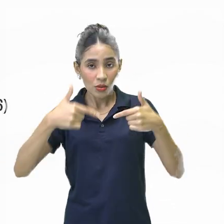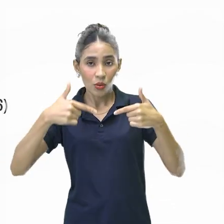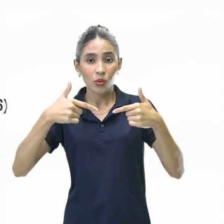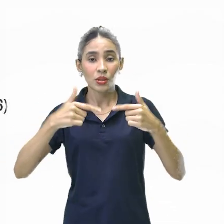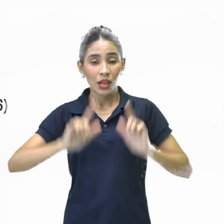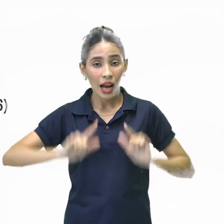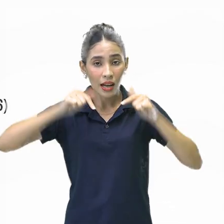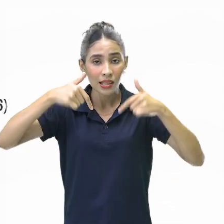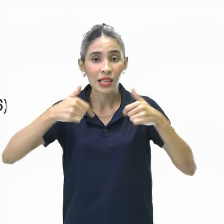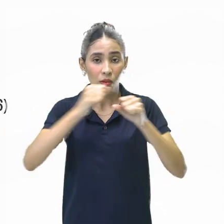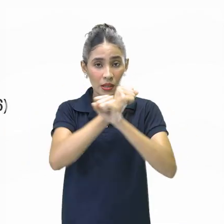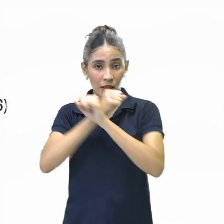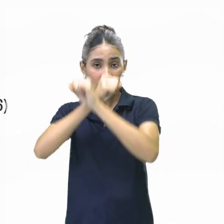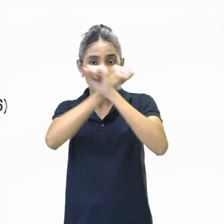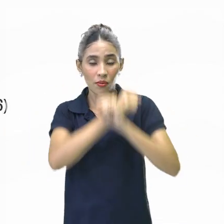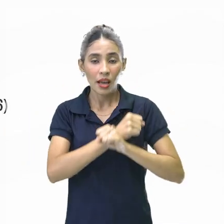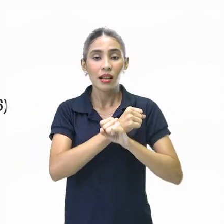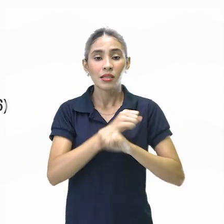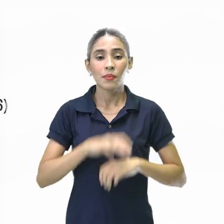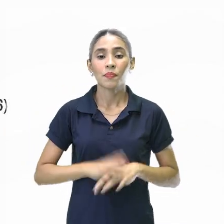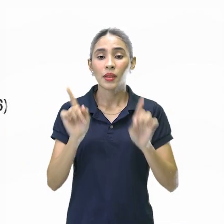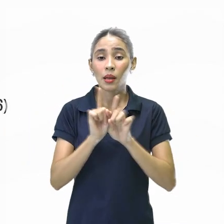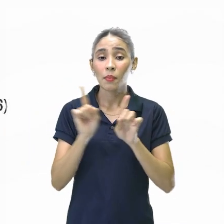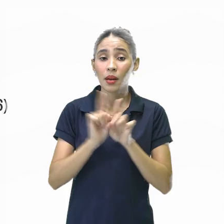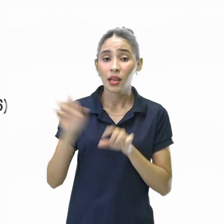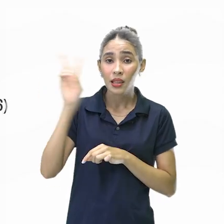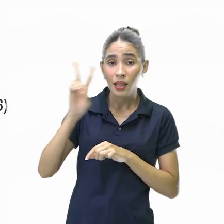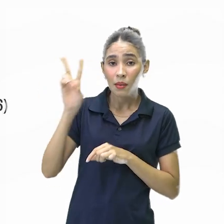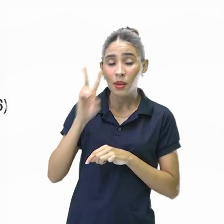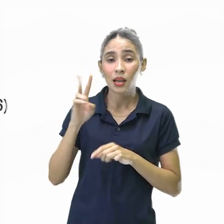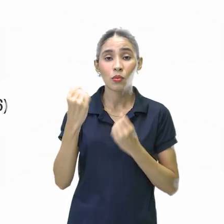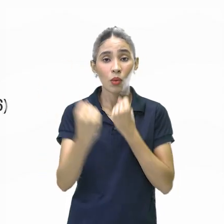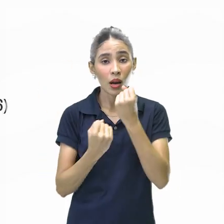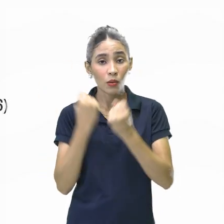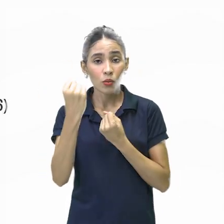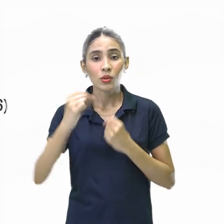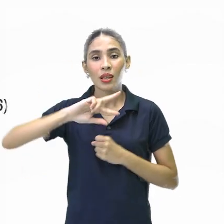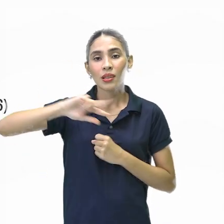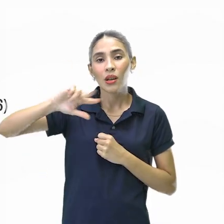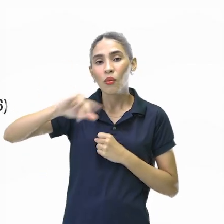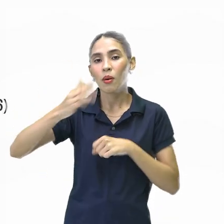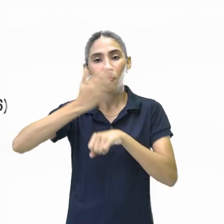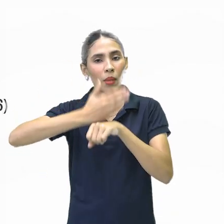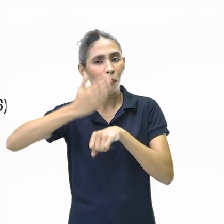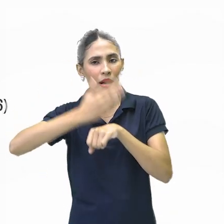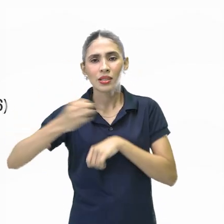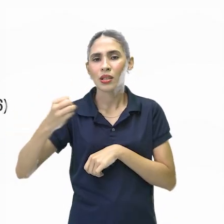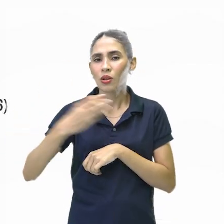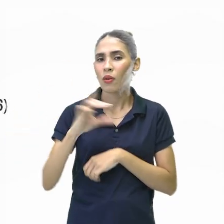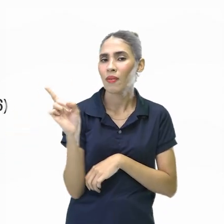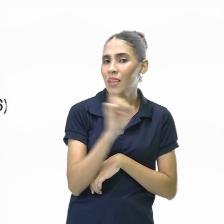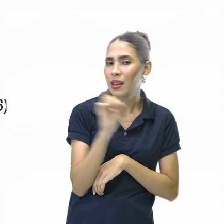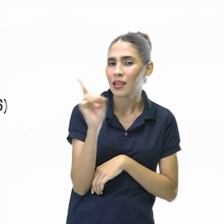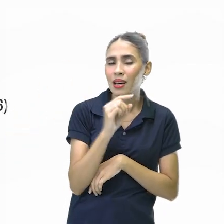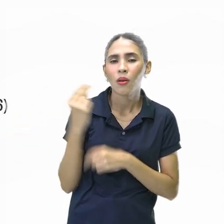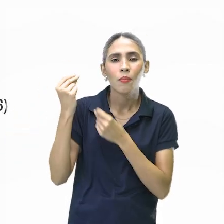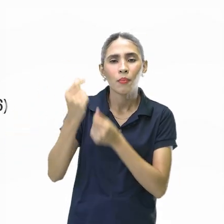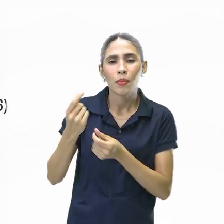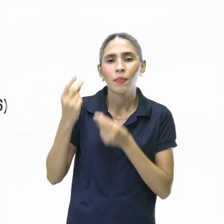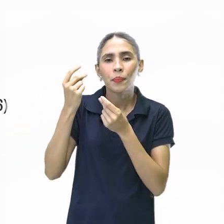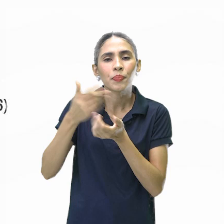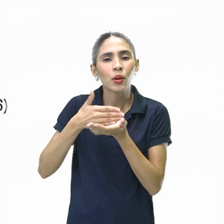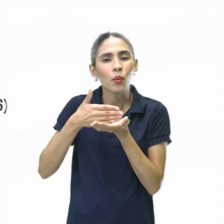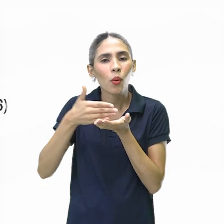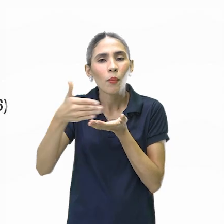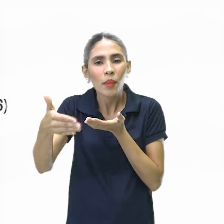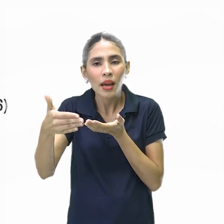defesa dirigidas ao corpo do adversário. Lembrando que a luta não é uma prática nova, ela vem ali desde o início,